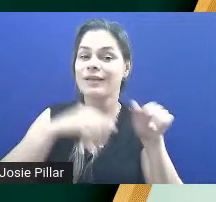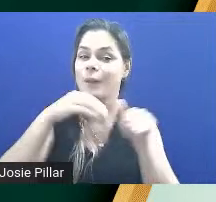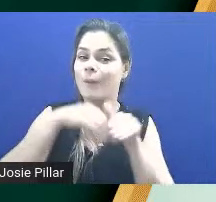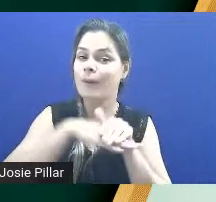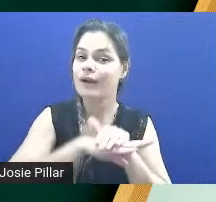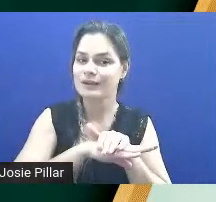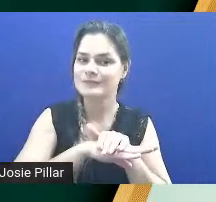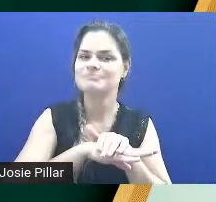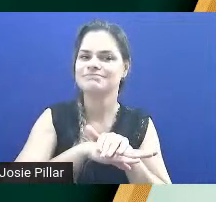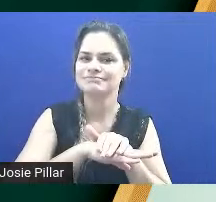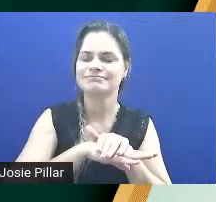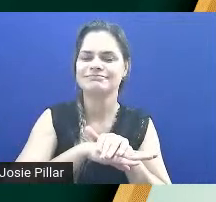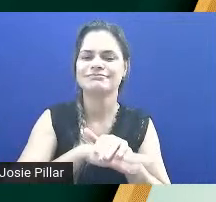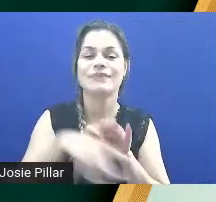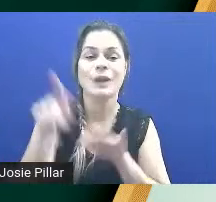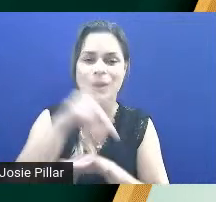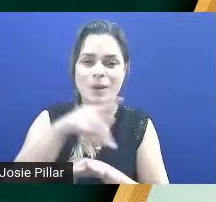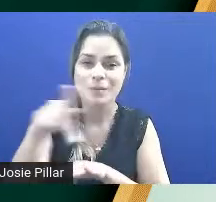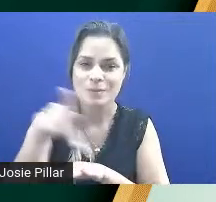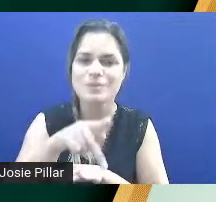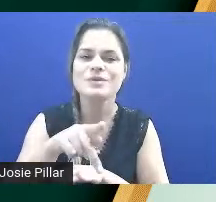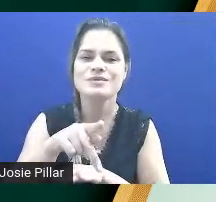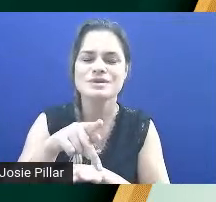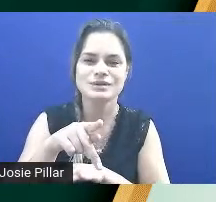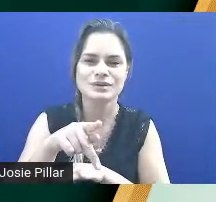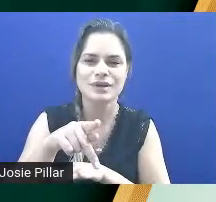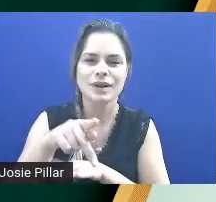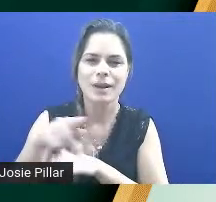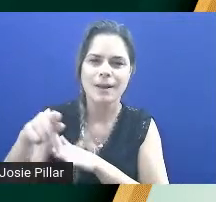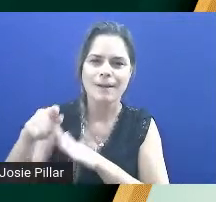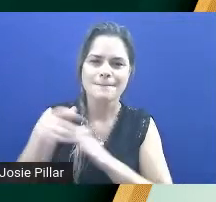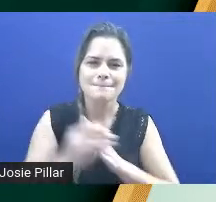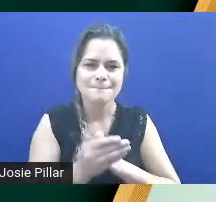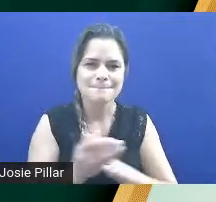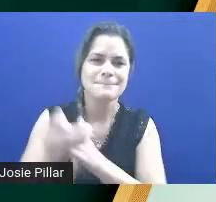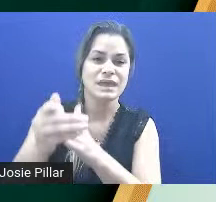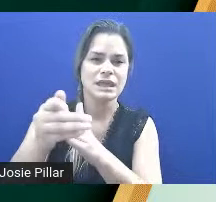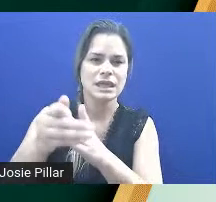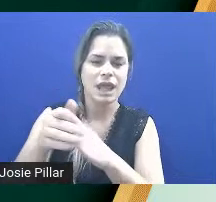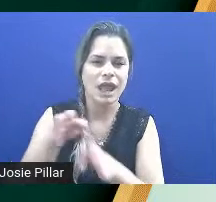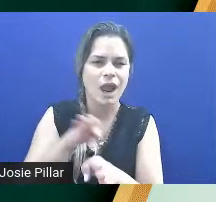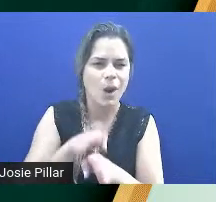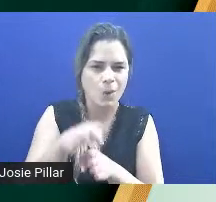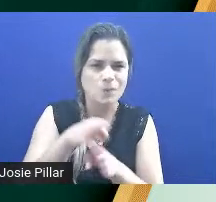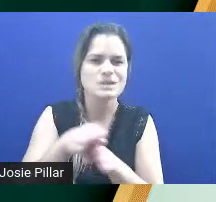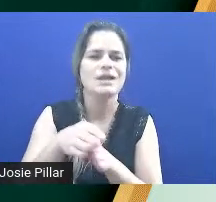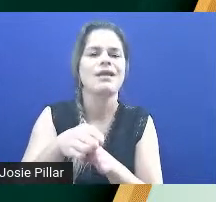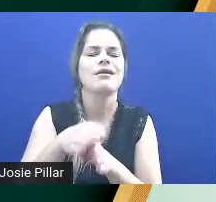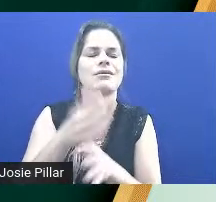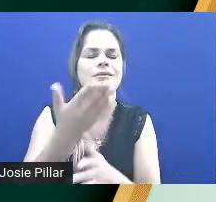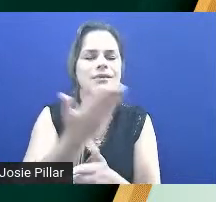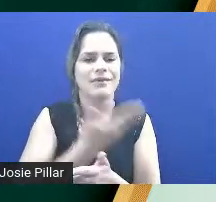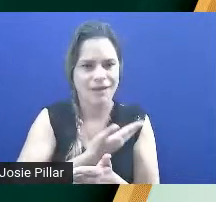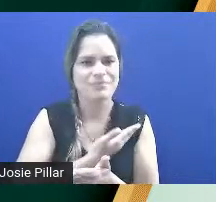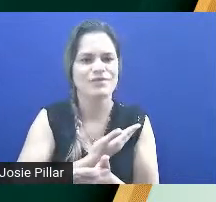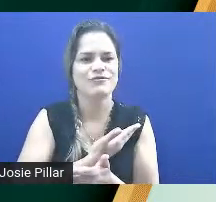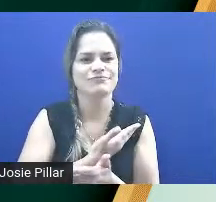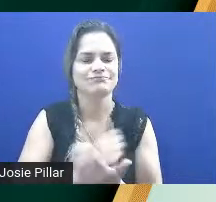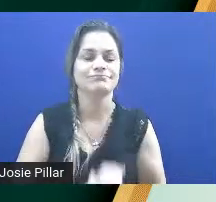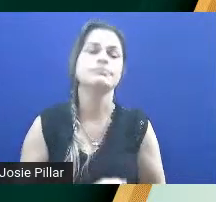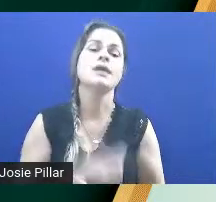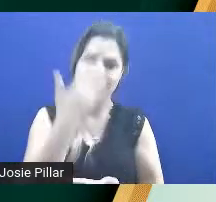hoje. Professor é guia, é às vezes conselheiro e é amigo. Eu acredito que a